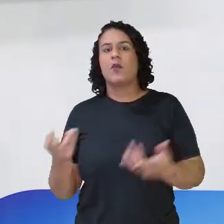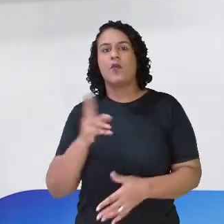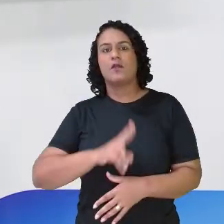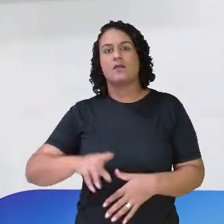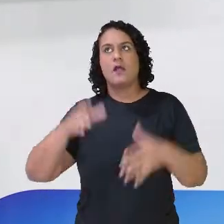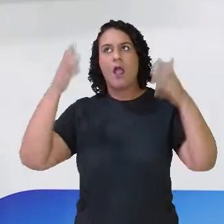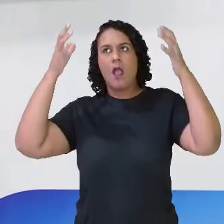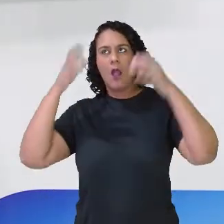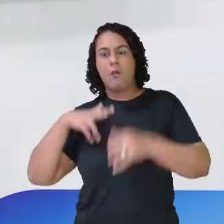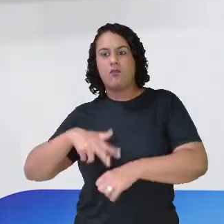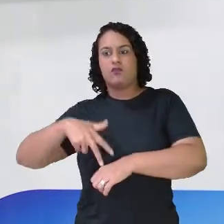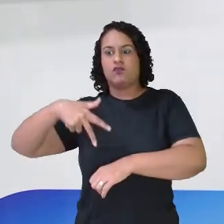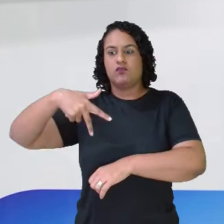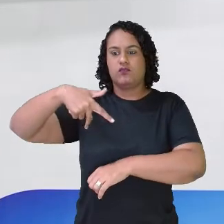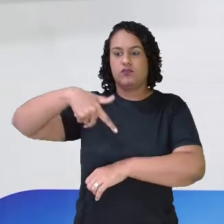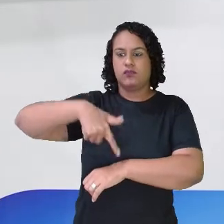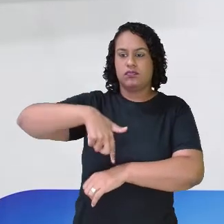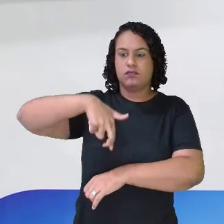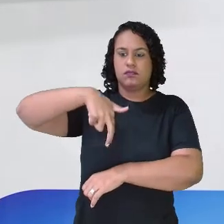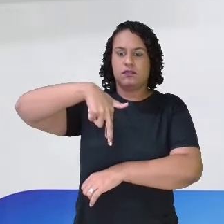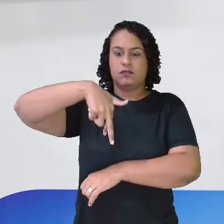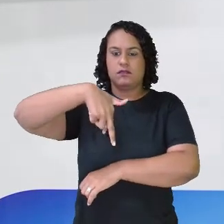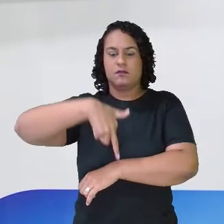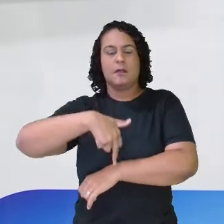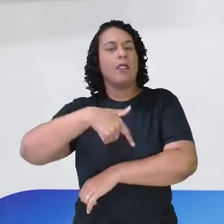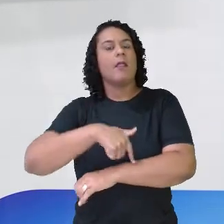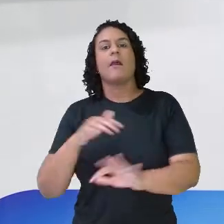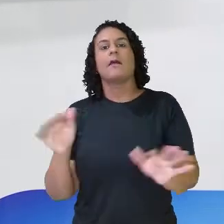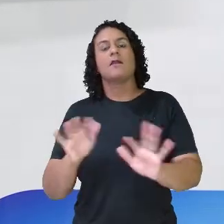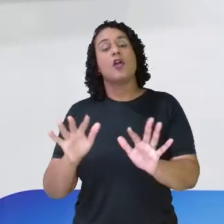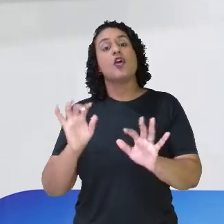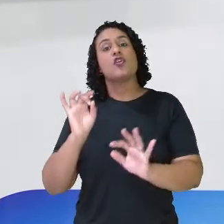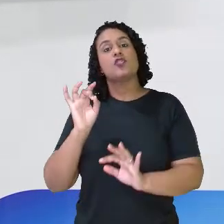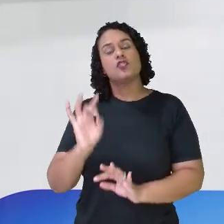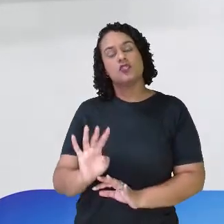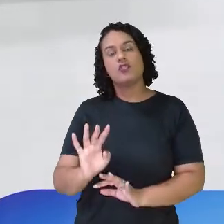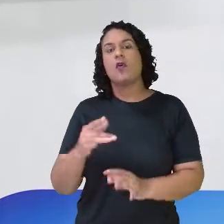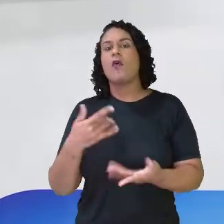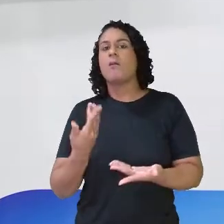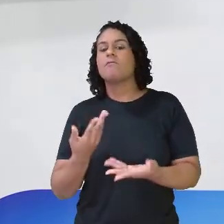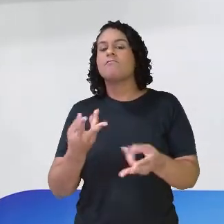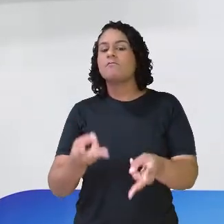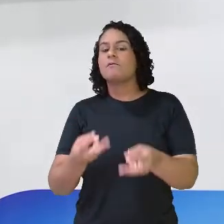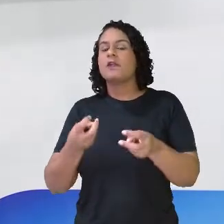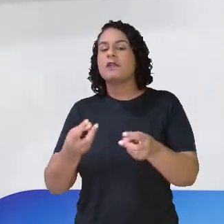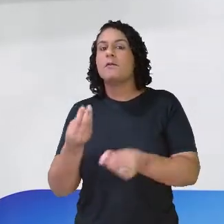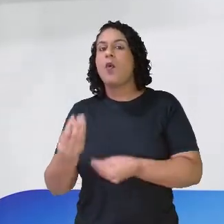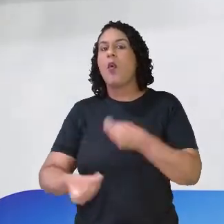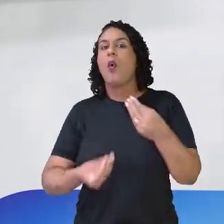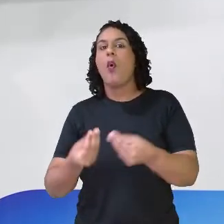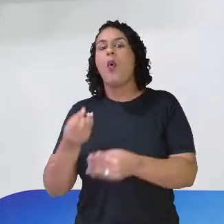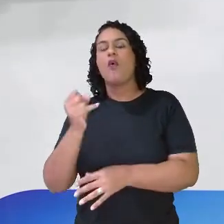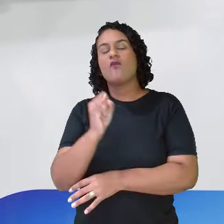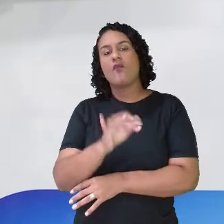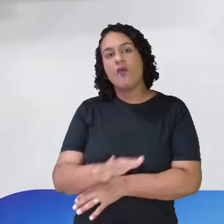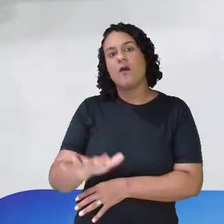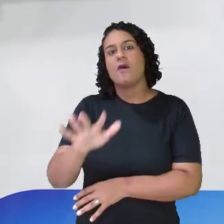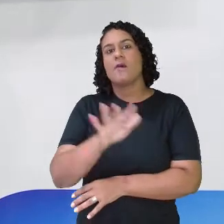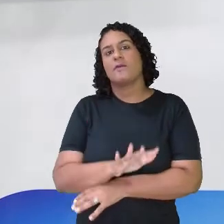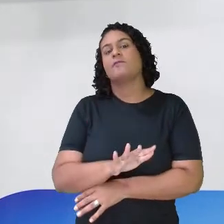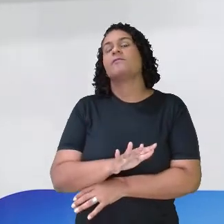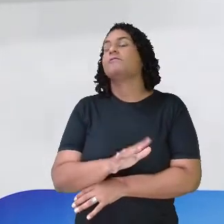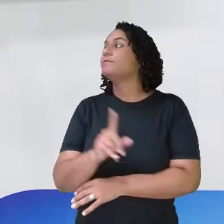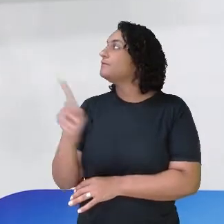astronauta, não. A gente só vai conversar sobre formas geométricas, certo? Essas figuras